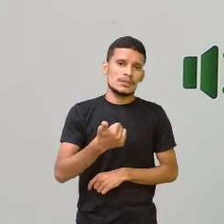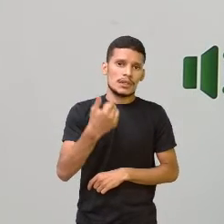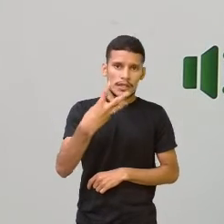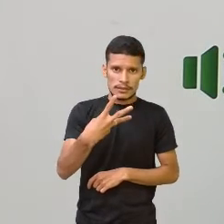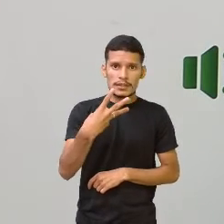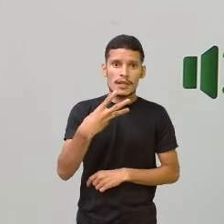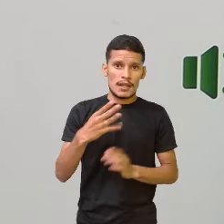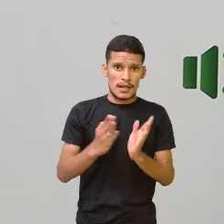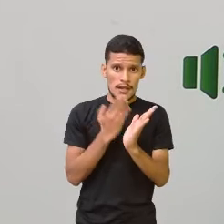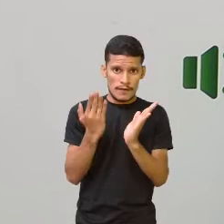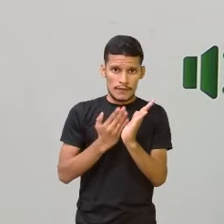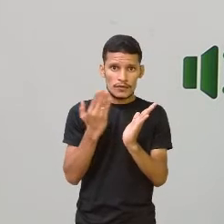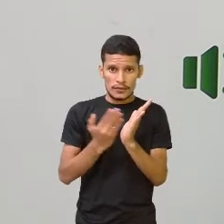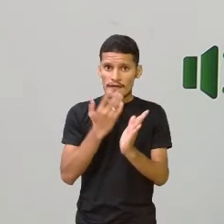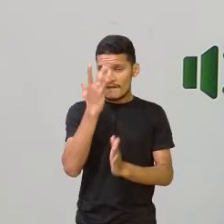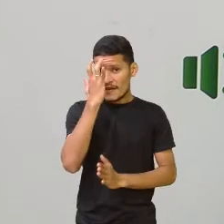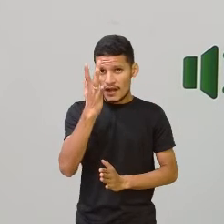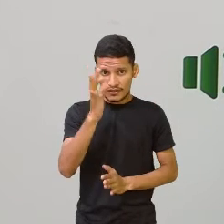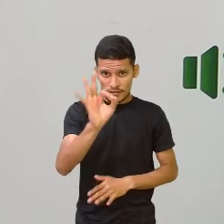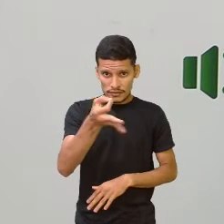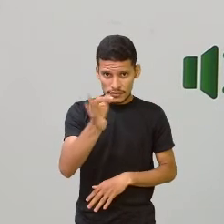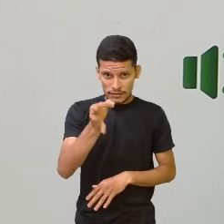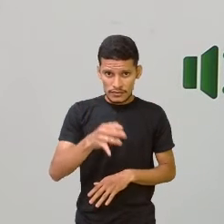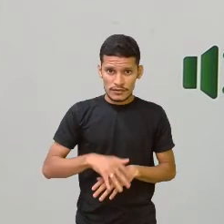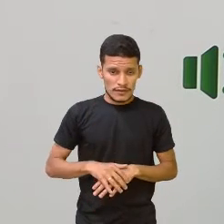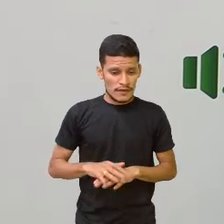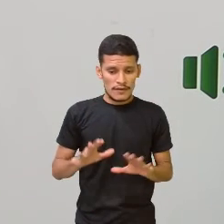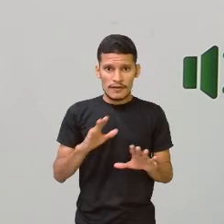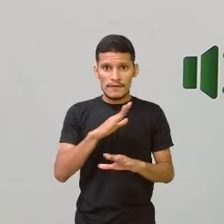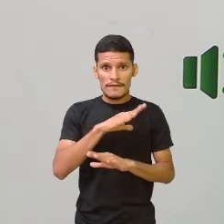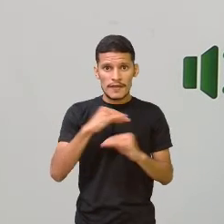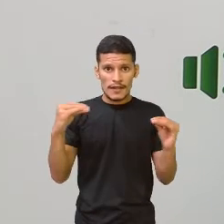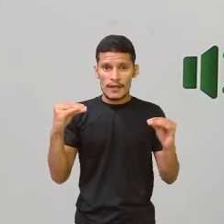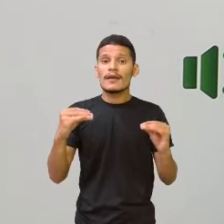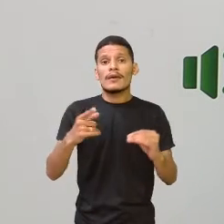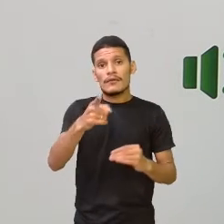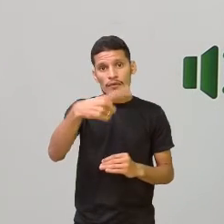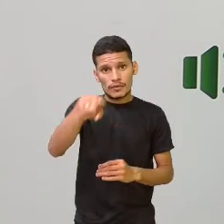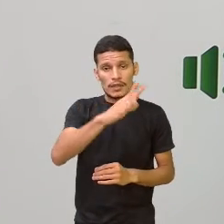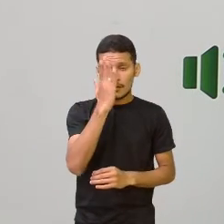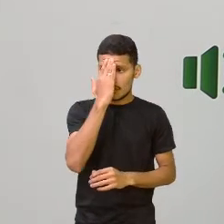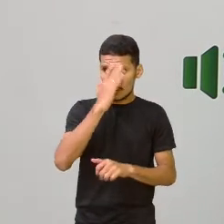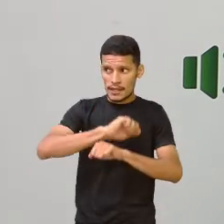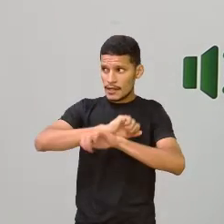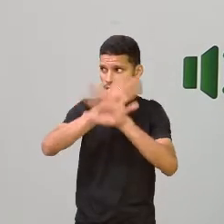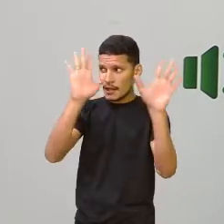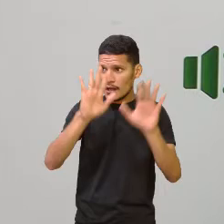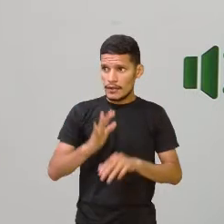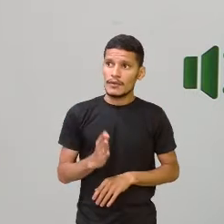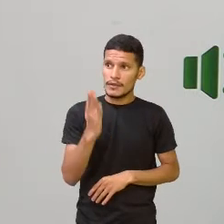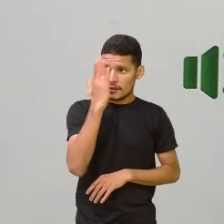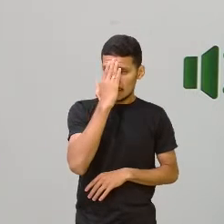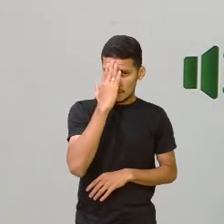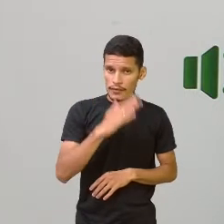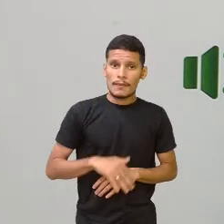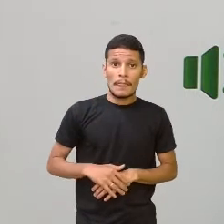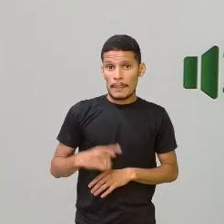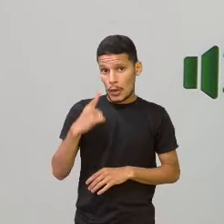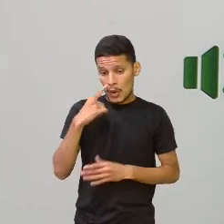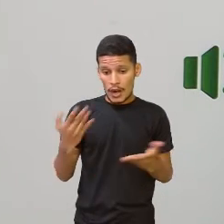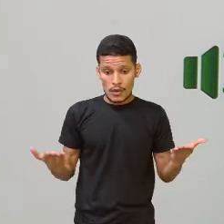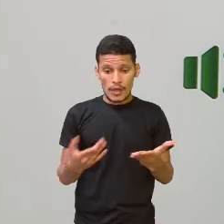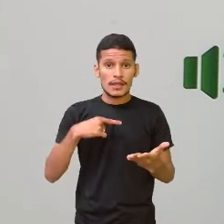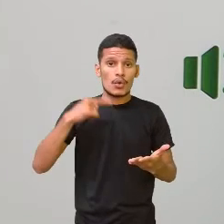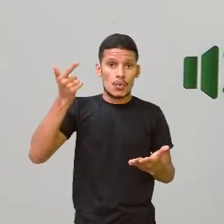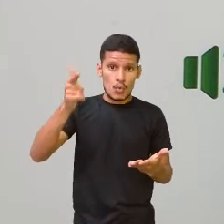213 livros. Fácil demais, né não? Filezinho, você já entendeu tudo que eu sei. Agora eu tenho mais